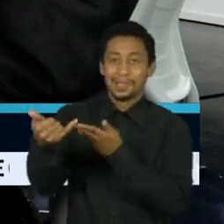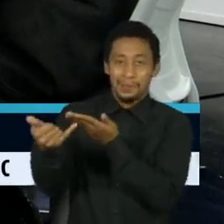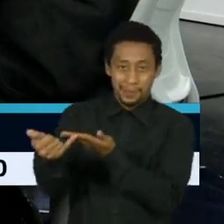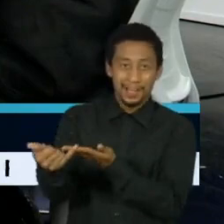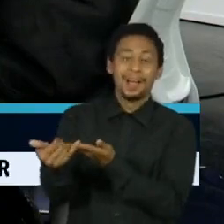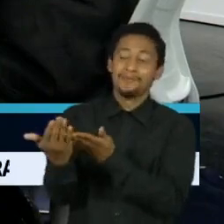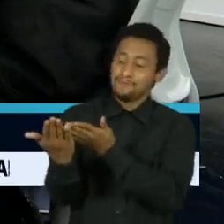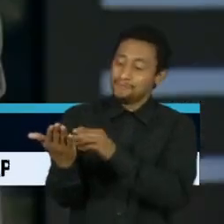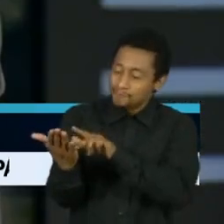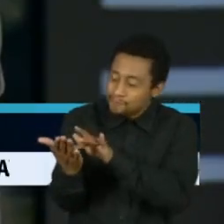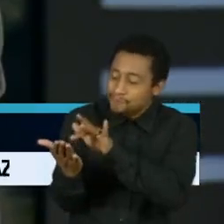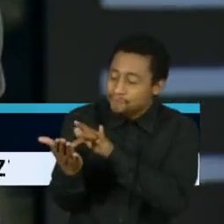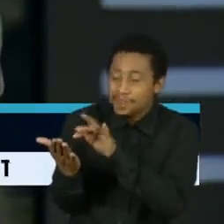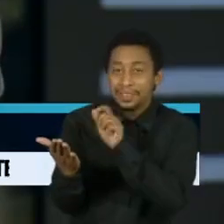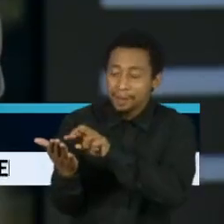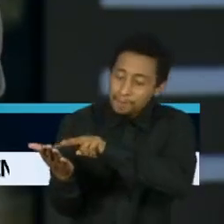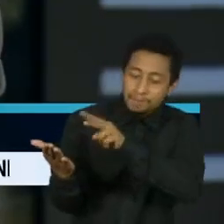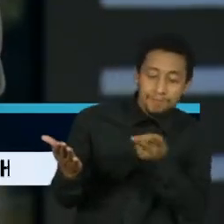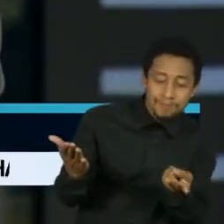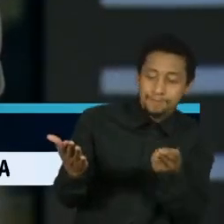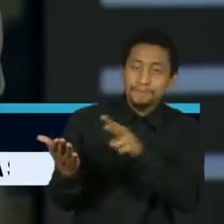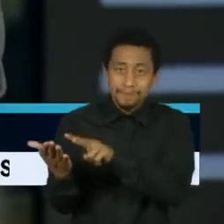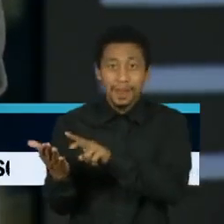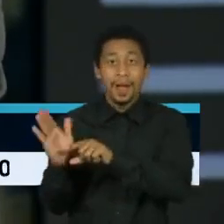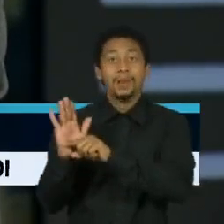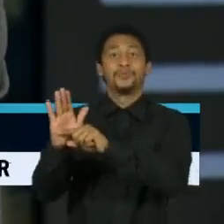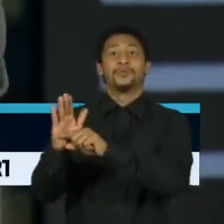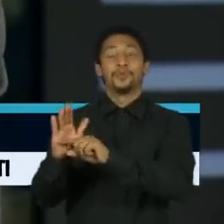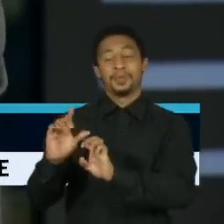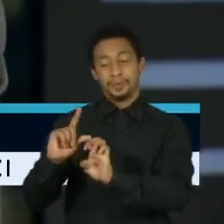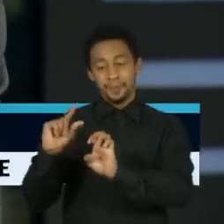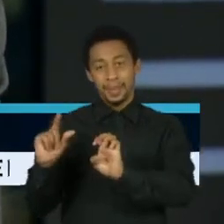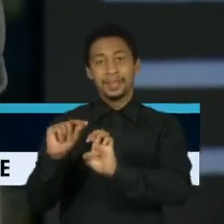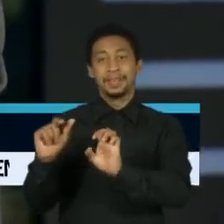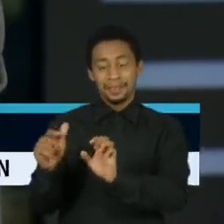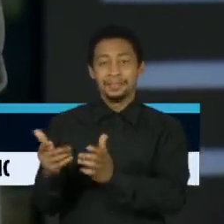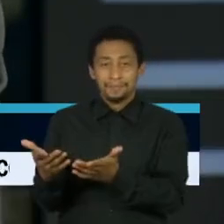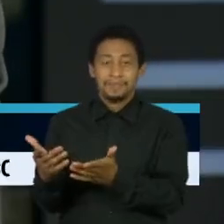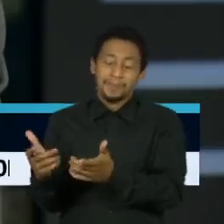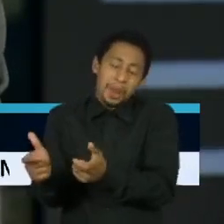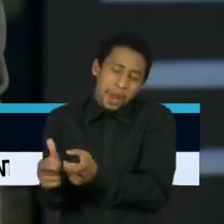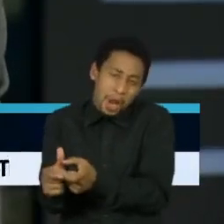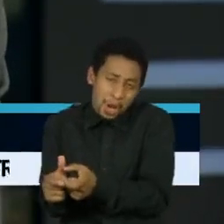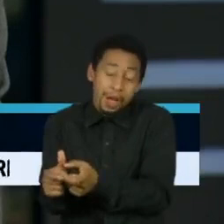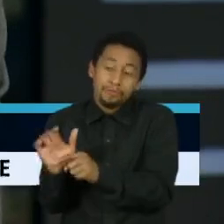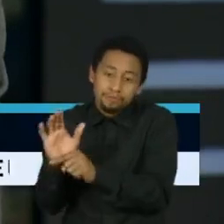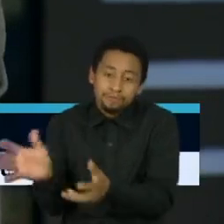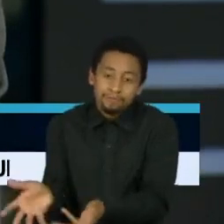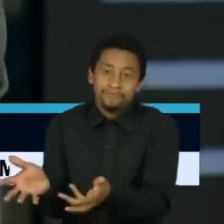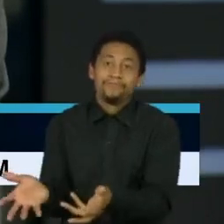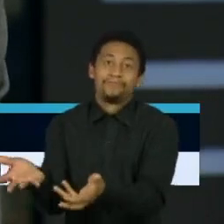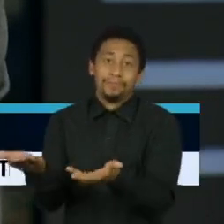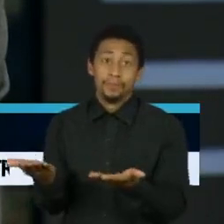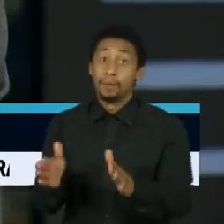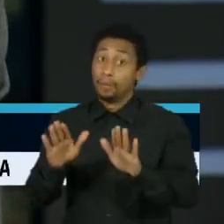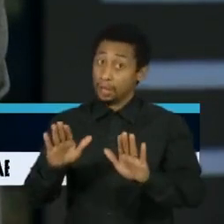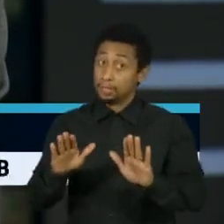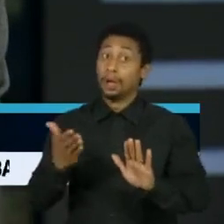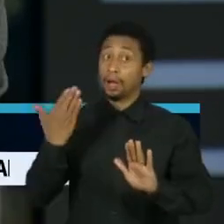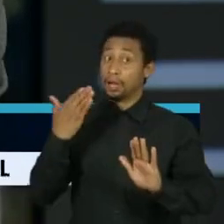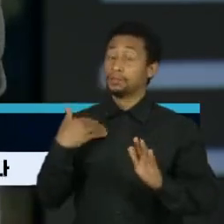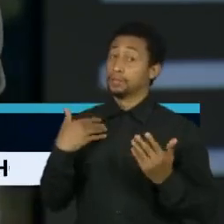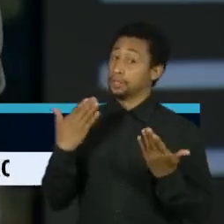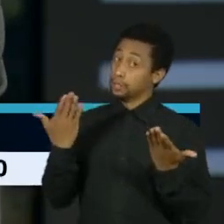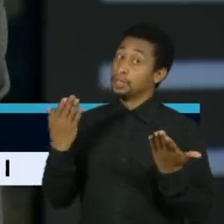um fôlego grande para a questão de empreendedorismo de pequena escala, mas tem esse problema sério de segurança, né?